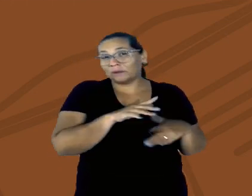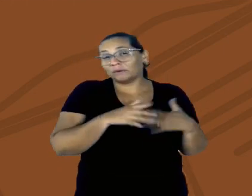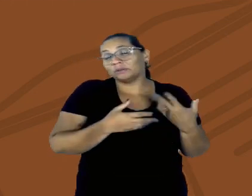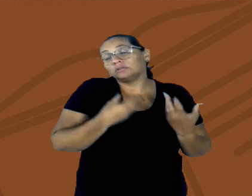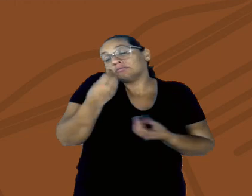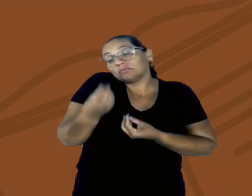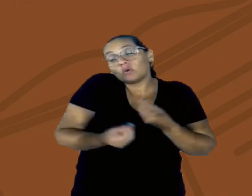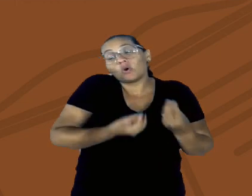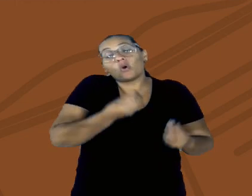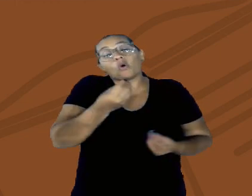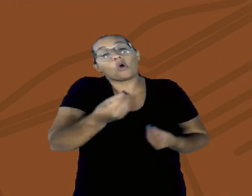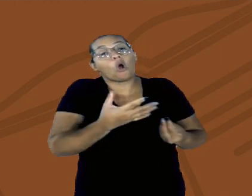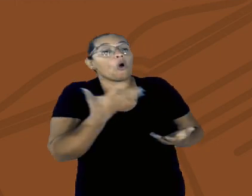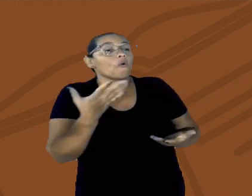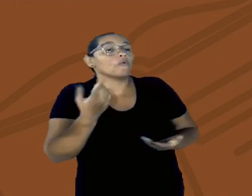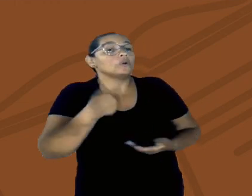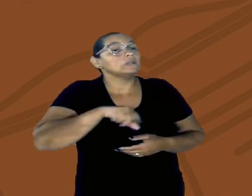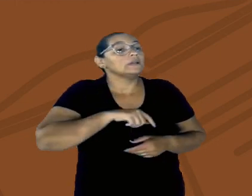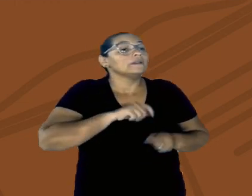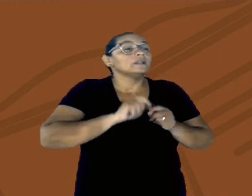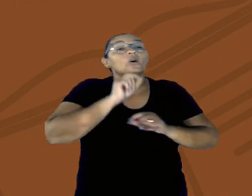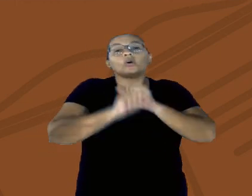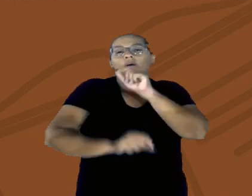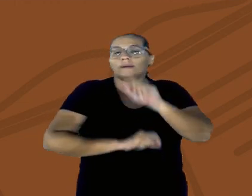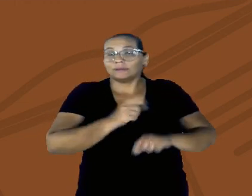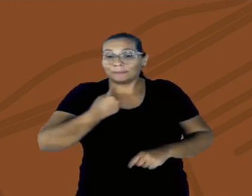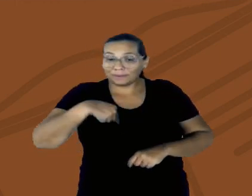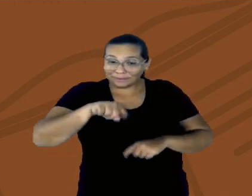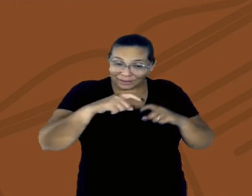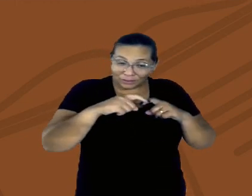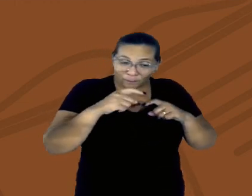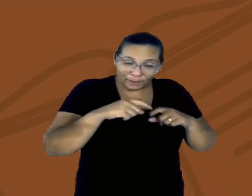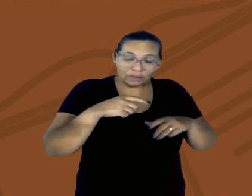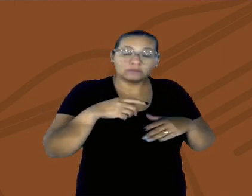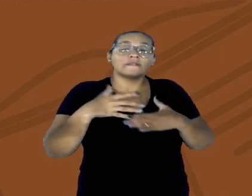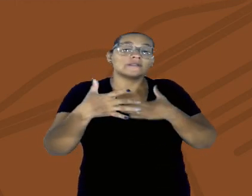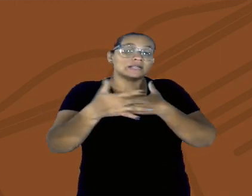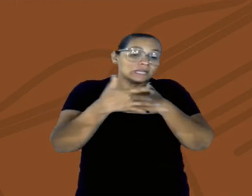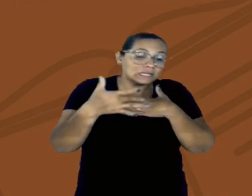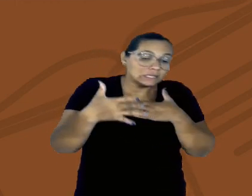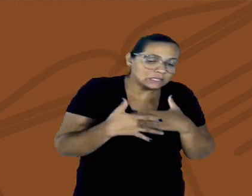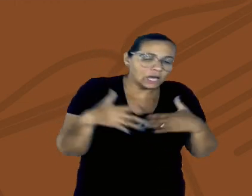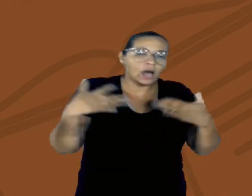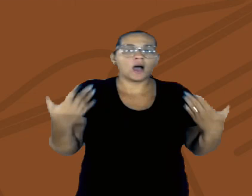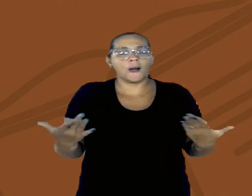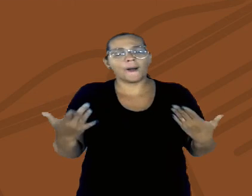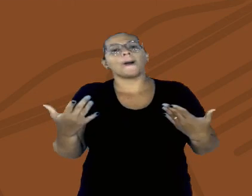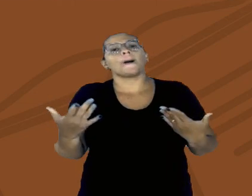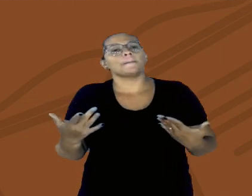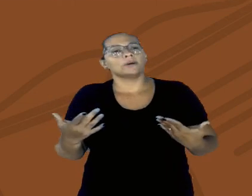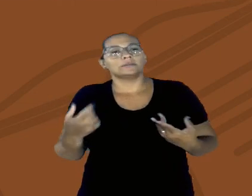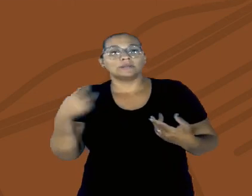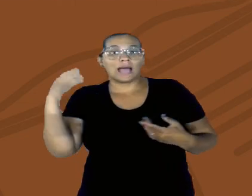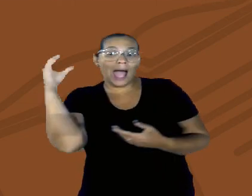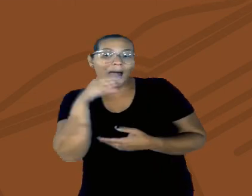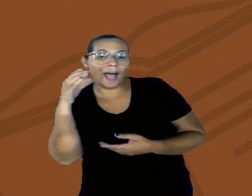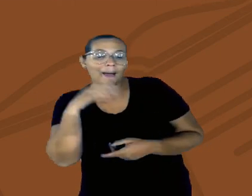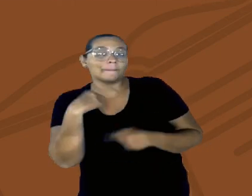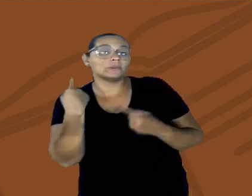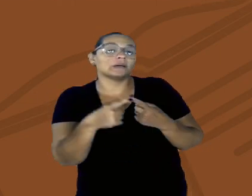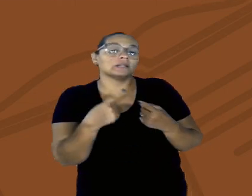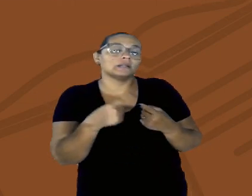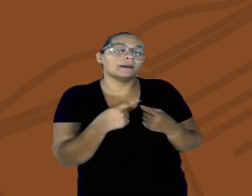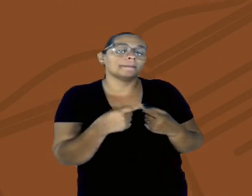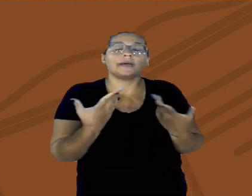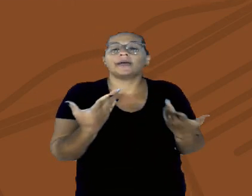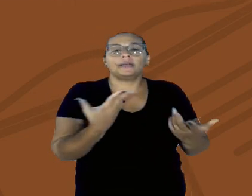aí os testes rápidos. Pode ser feito também aí o teste molecular.